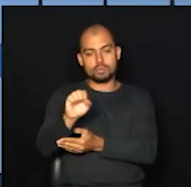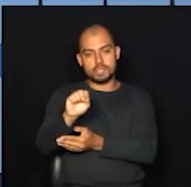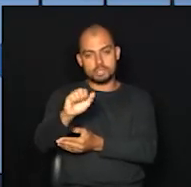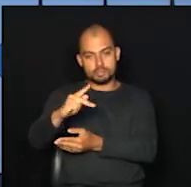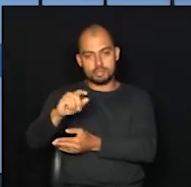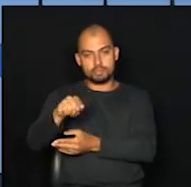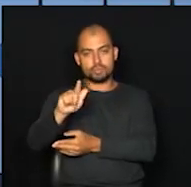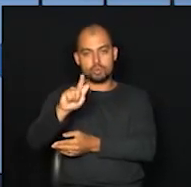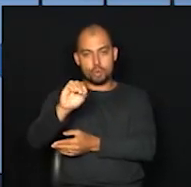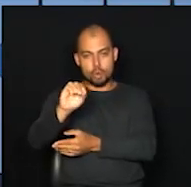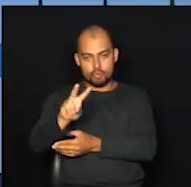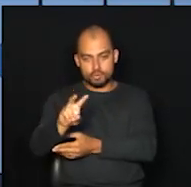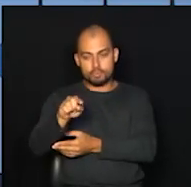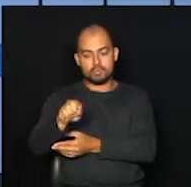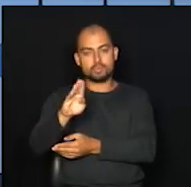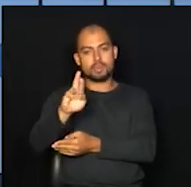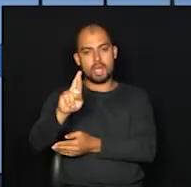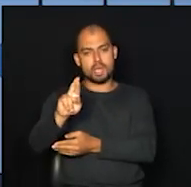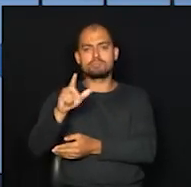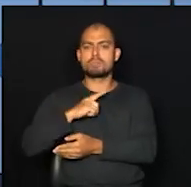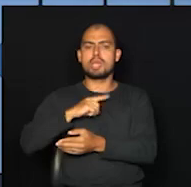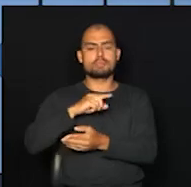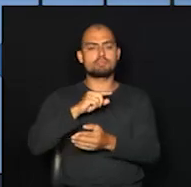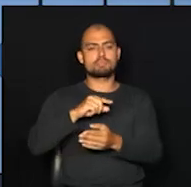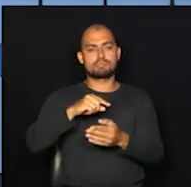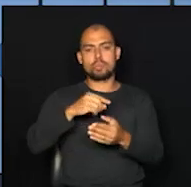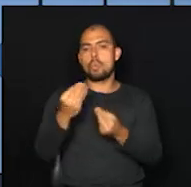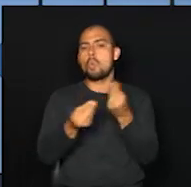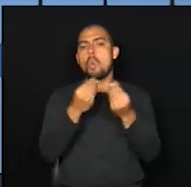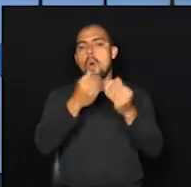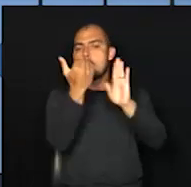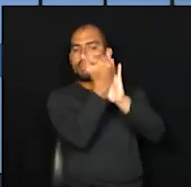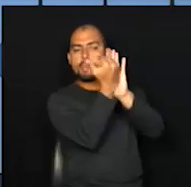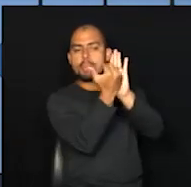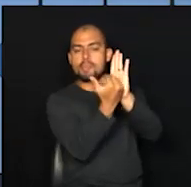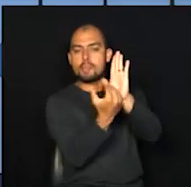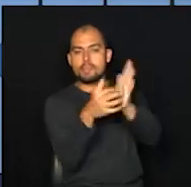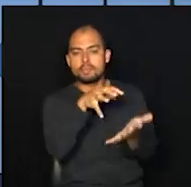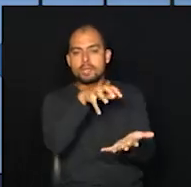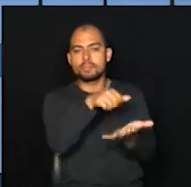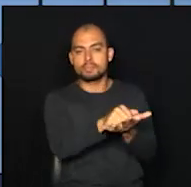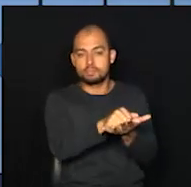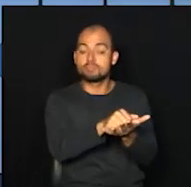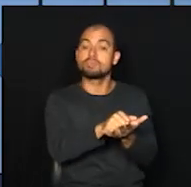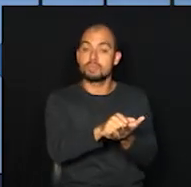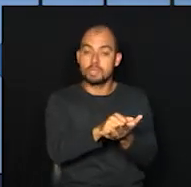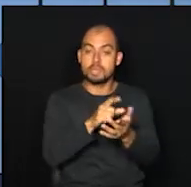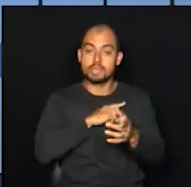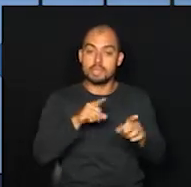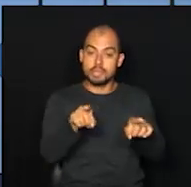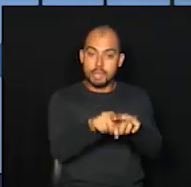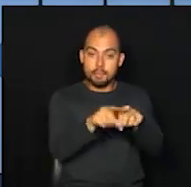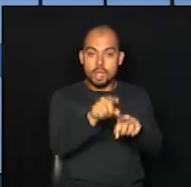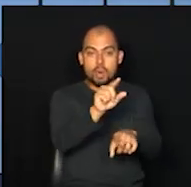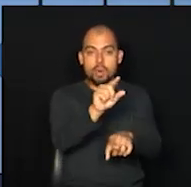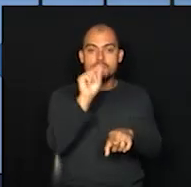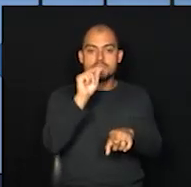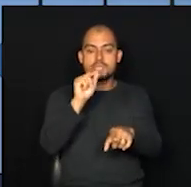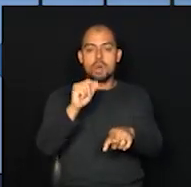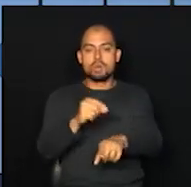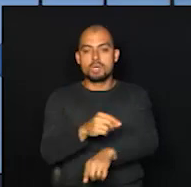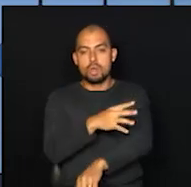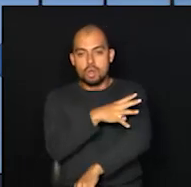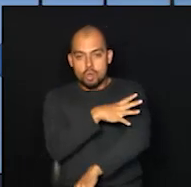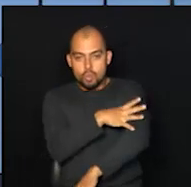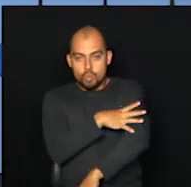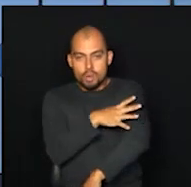ced.educacal.sp.gov.br e lá tem como você pode fazer a sua rematrícula, inclusive com a opção de fazer o 4º ano